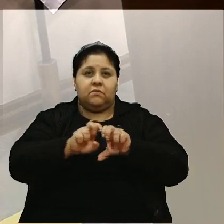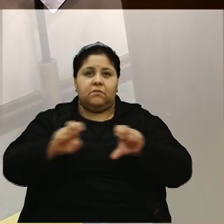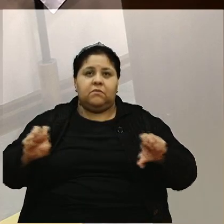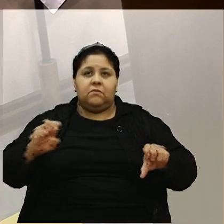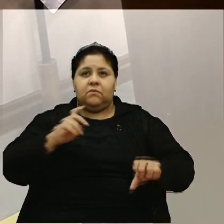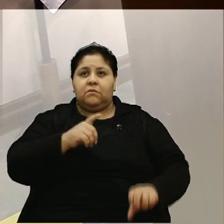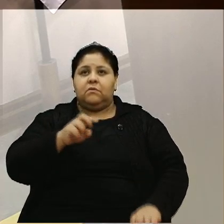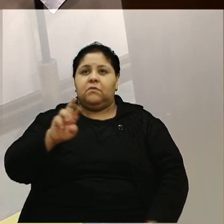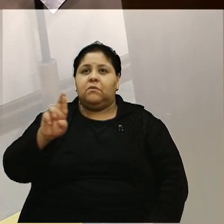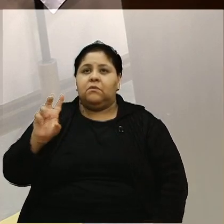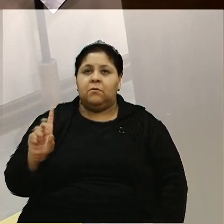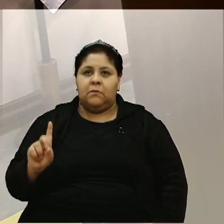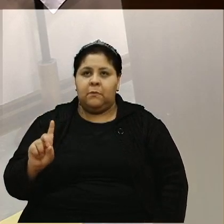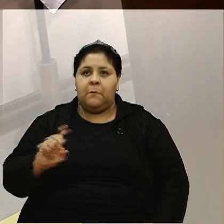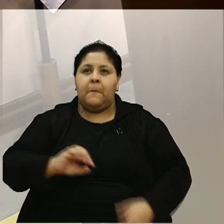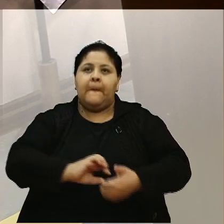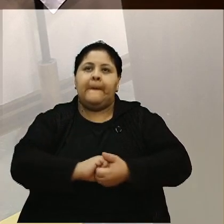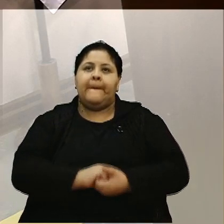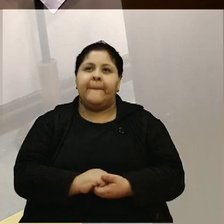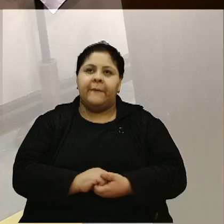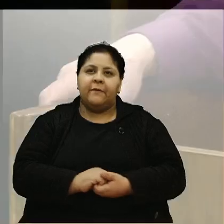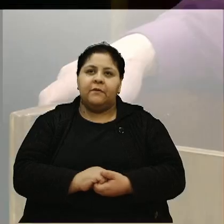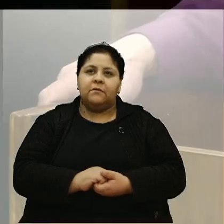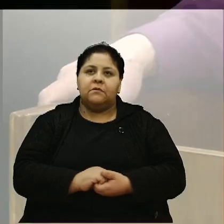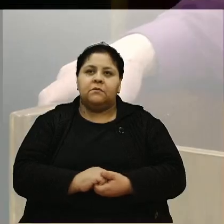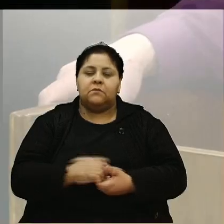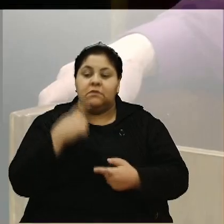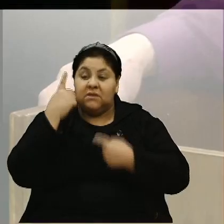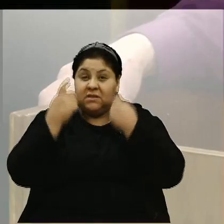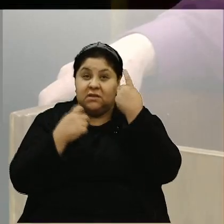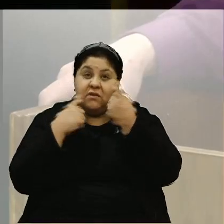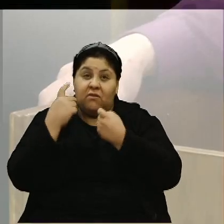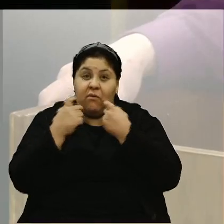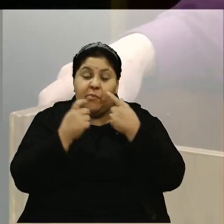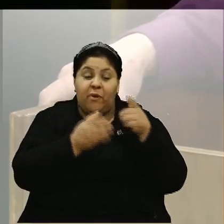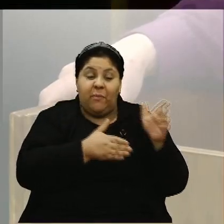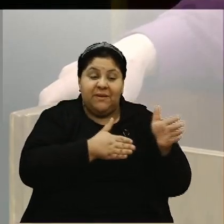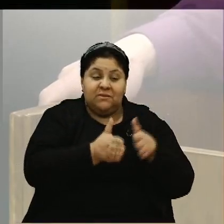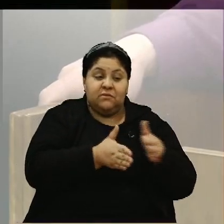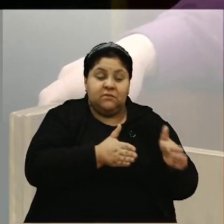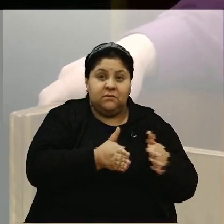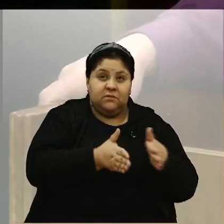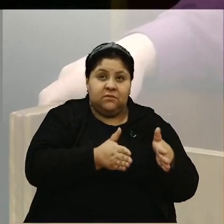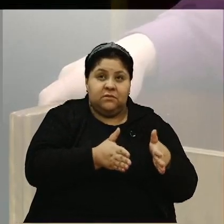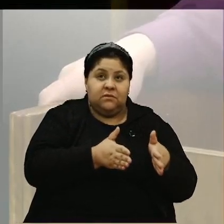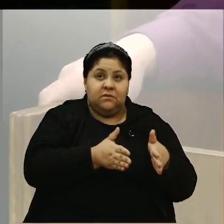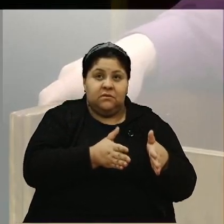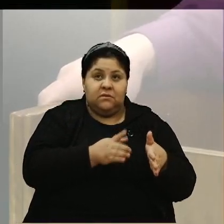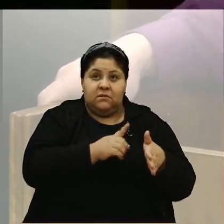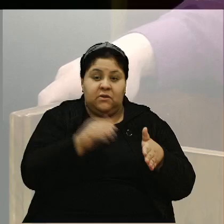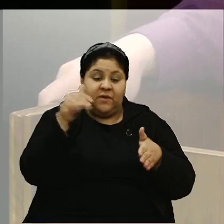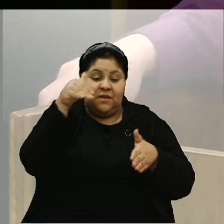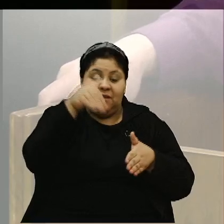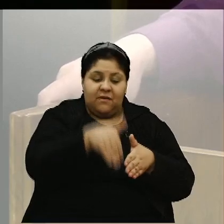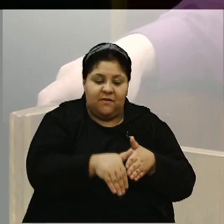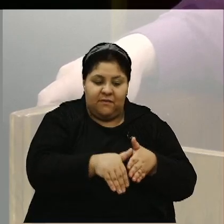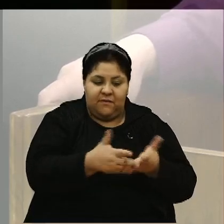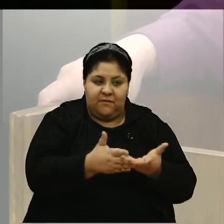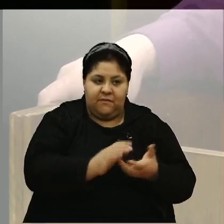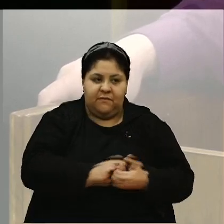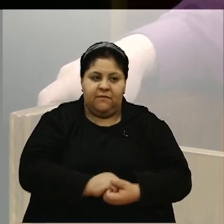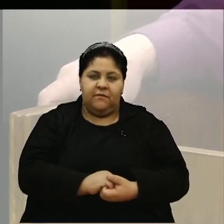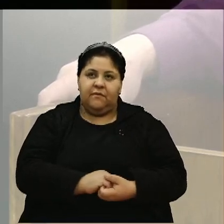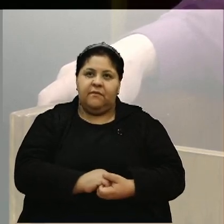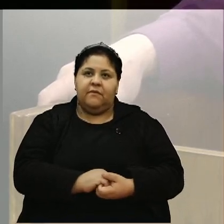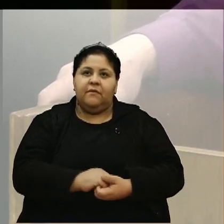PRD. Sobre a preocupação dos acessos, que não é só de lá embaixo, mas vou iniciar por lá. E